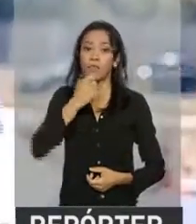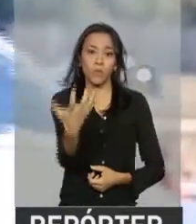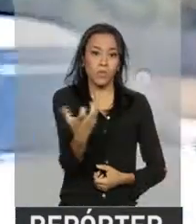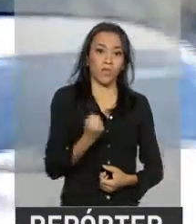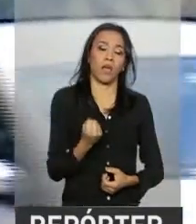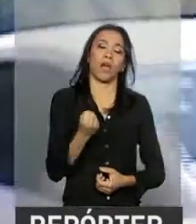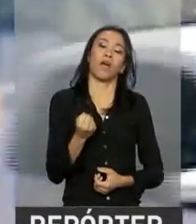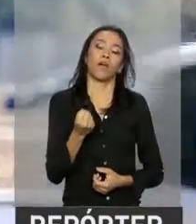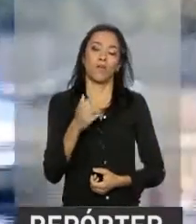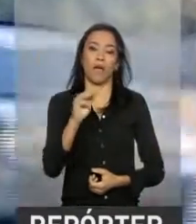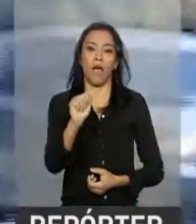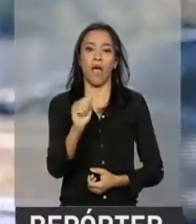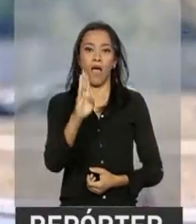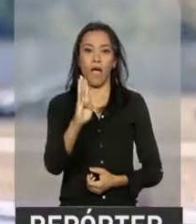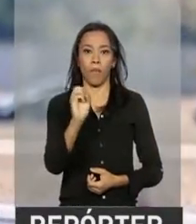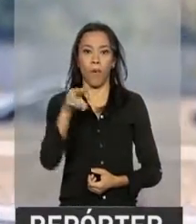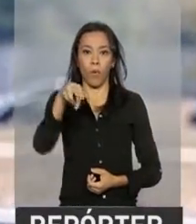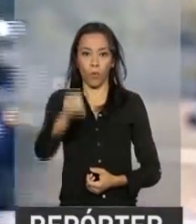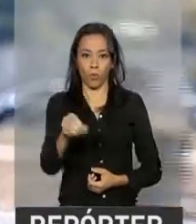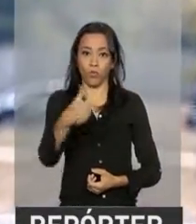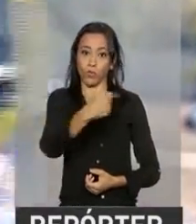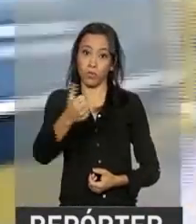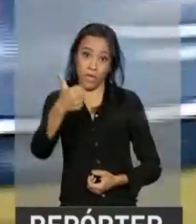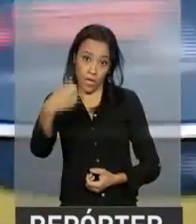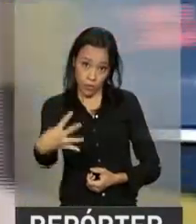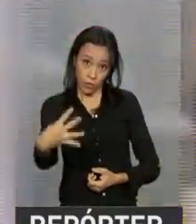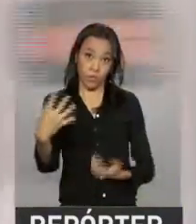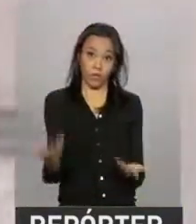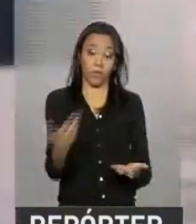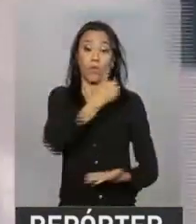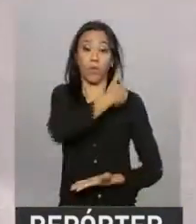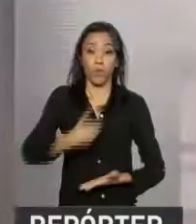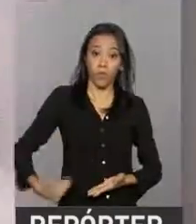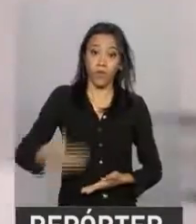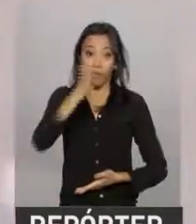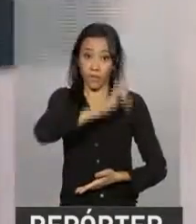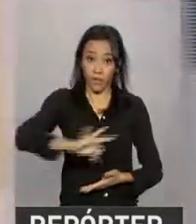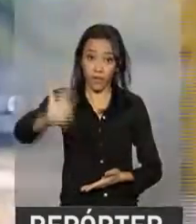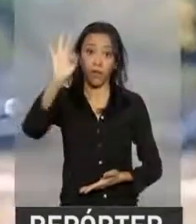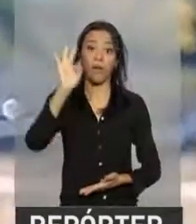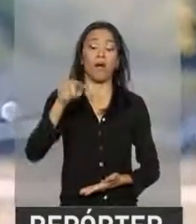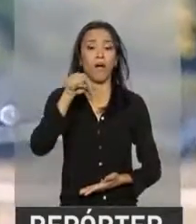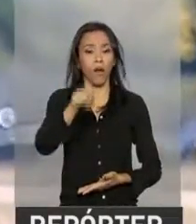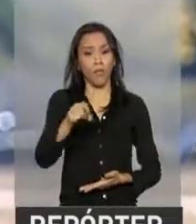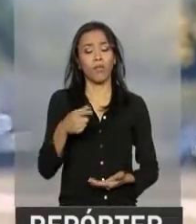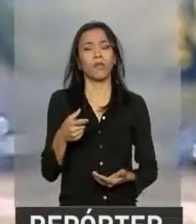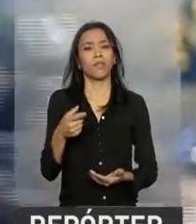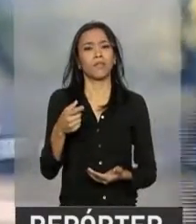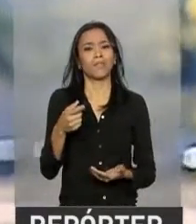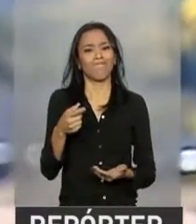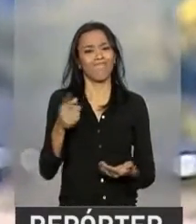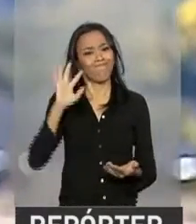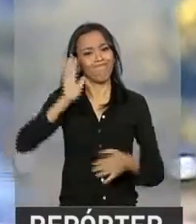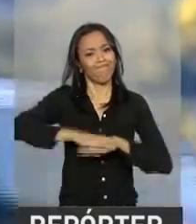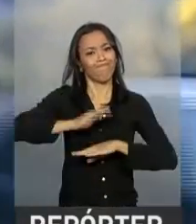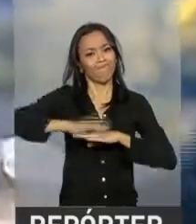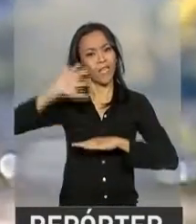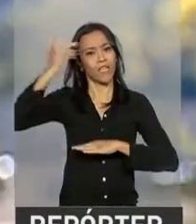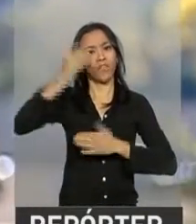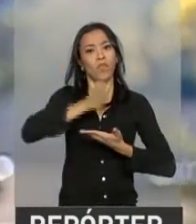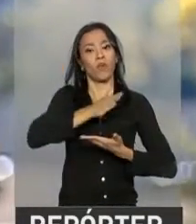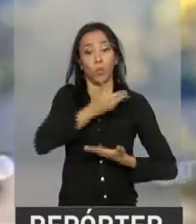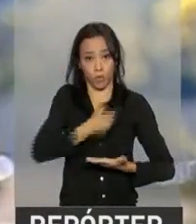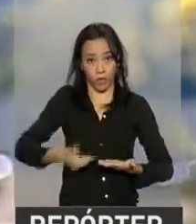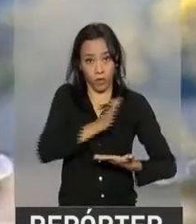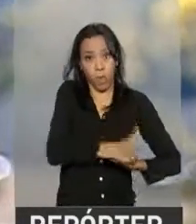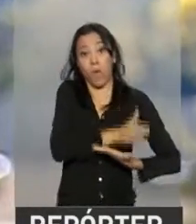do ano base de 2014 o governo federal em decisão inédita decidiu prorrogar o prazo aí